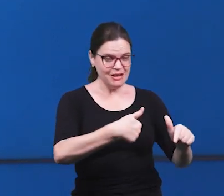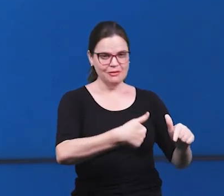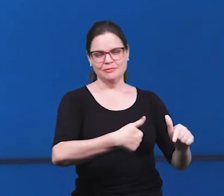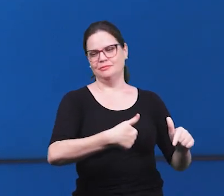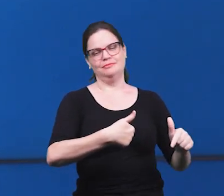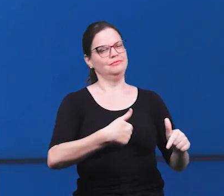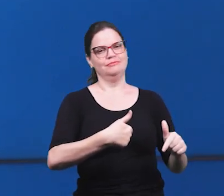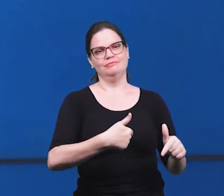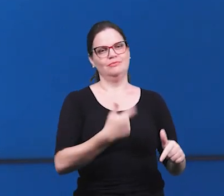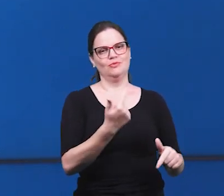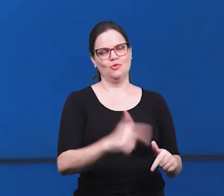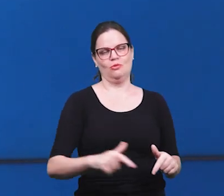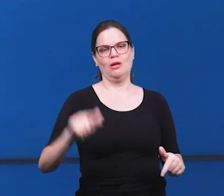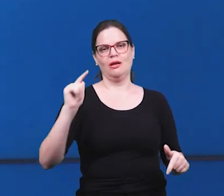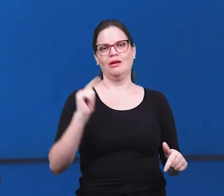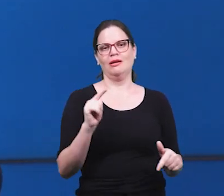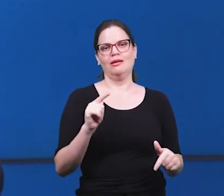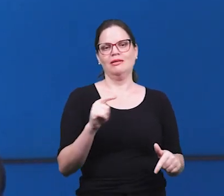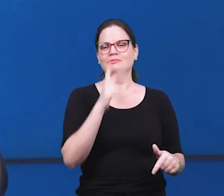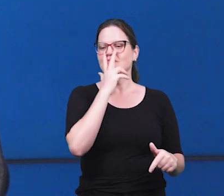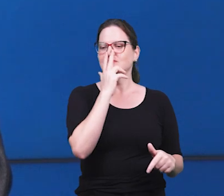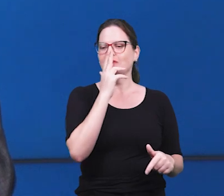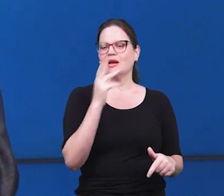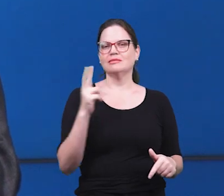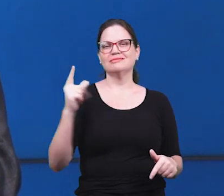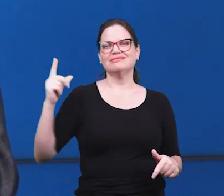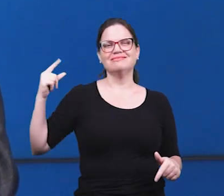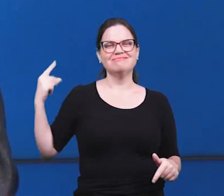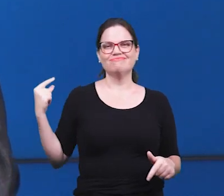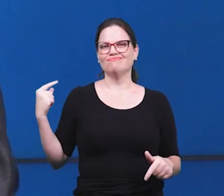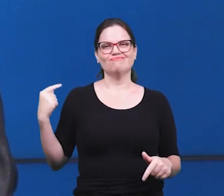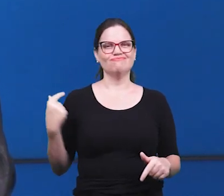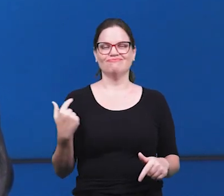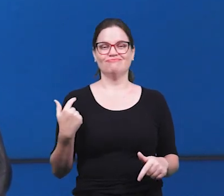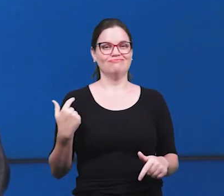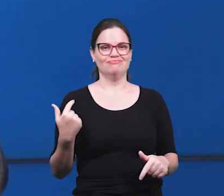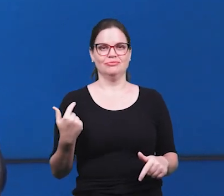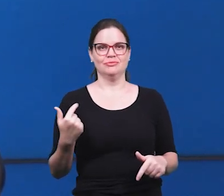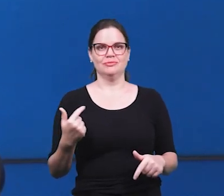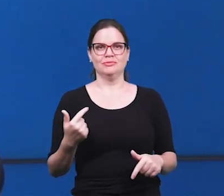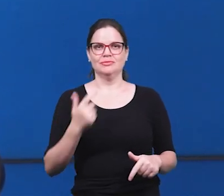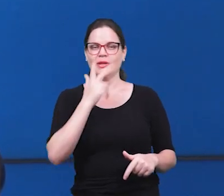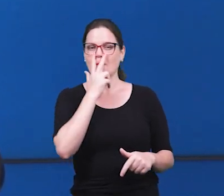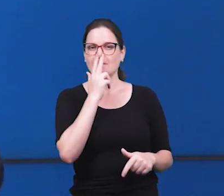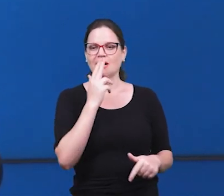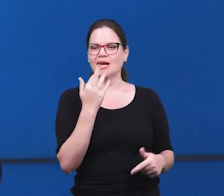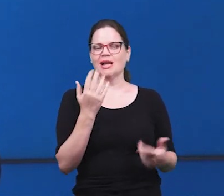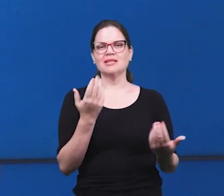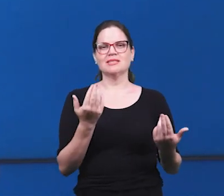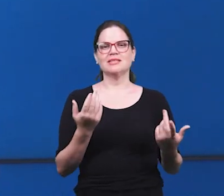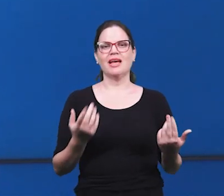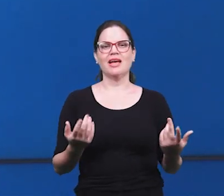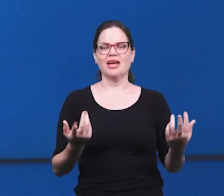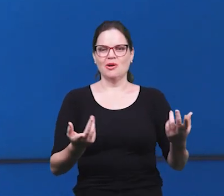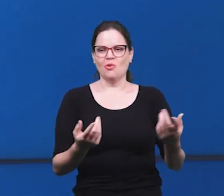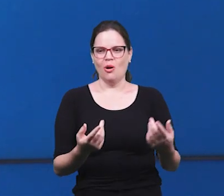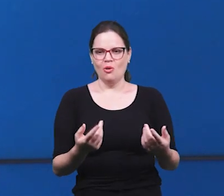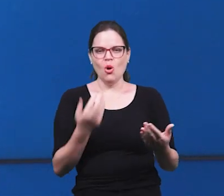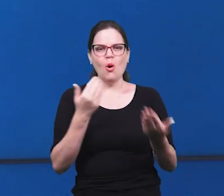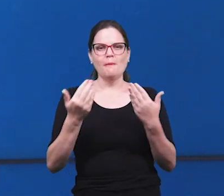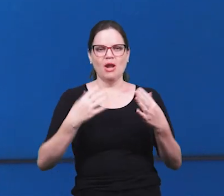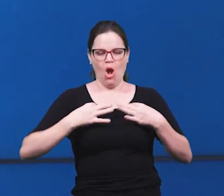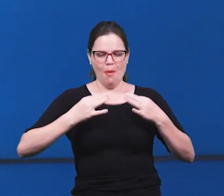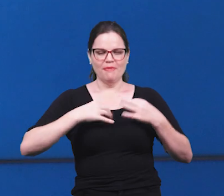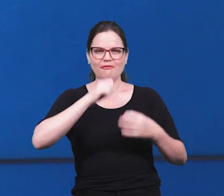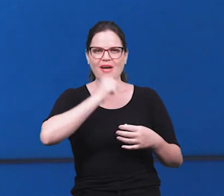obras mortas, ou seja, é coisa antiga, é coisa de pano velho, ou seja, vestido